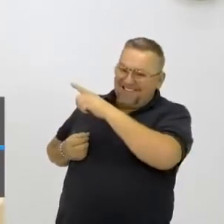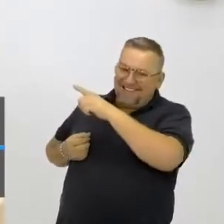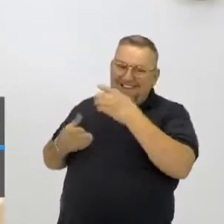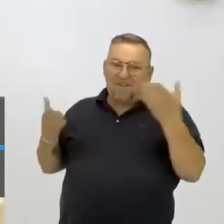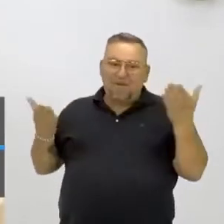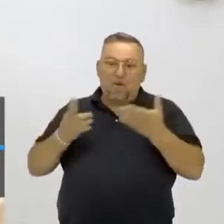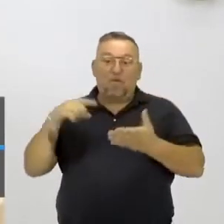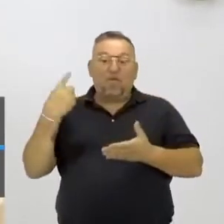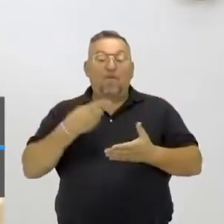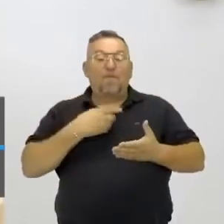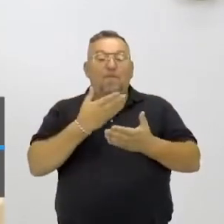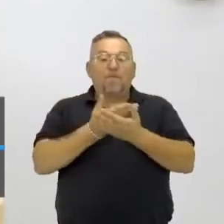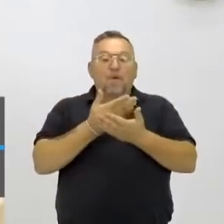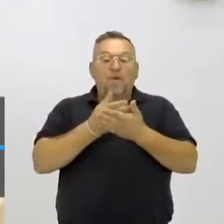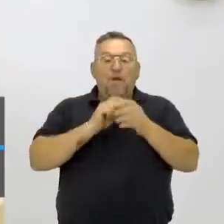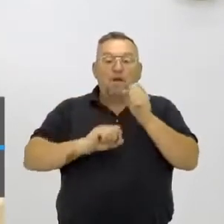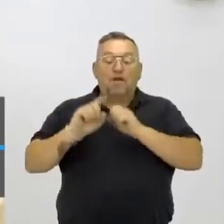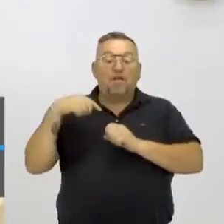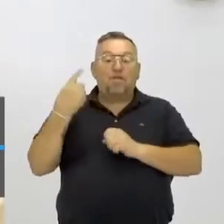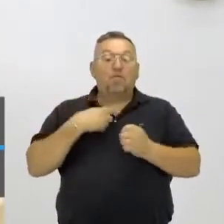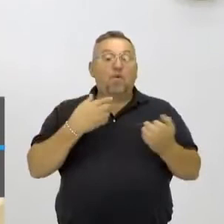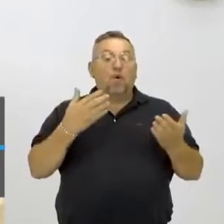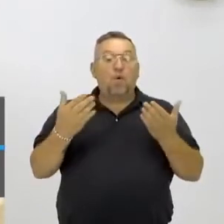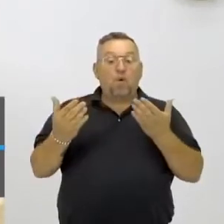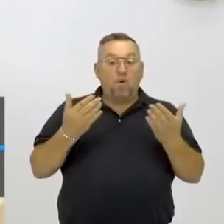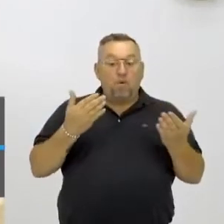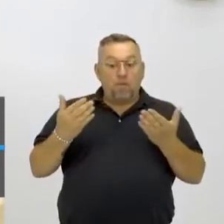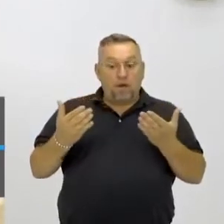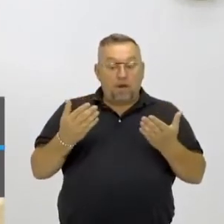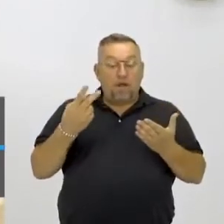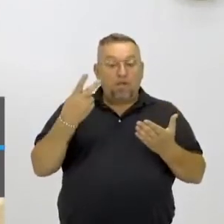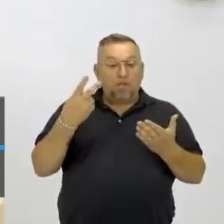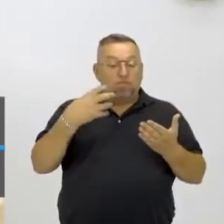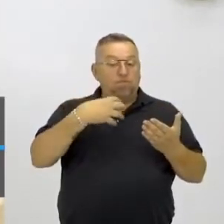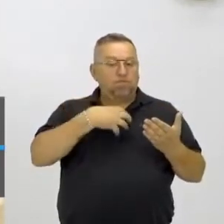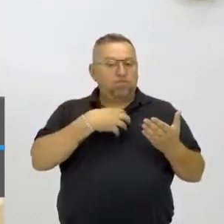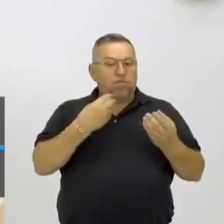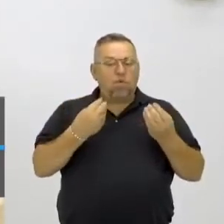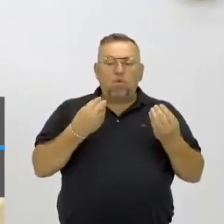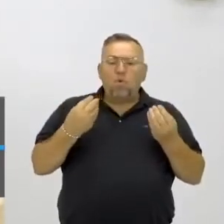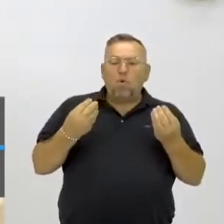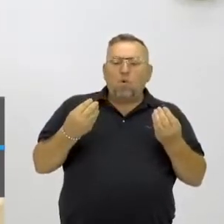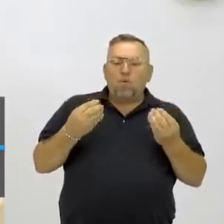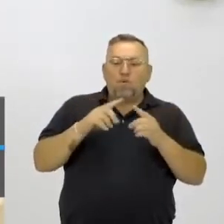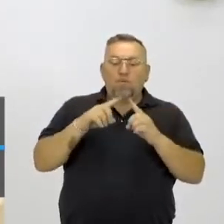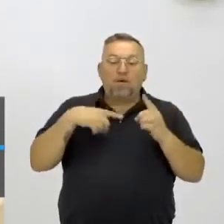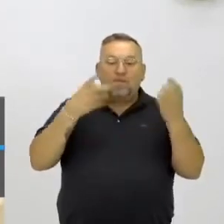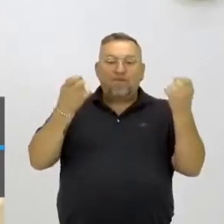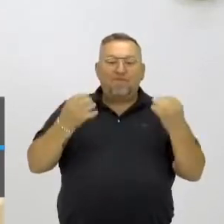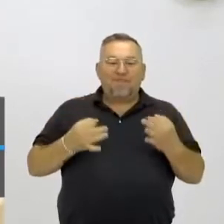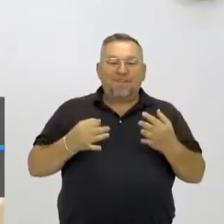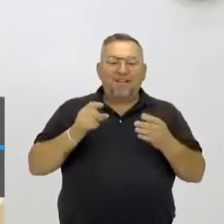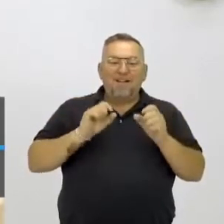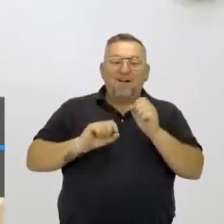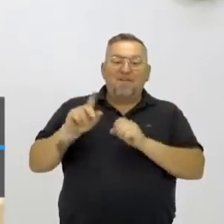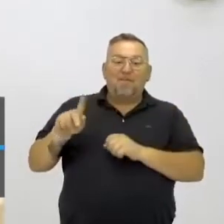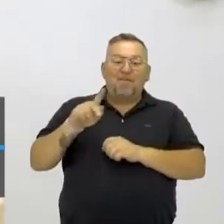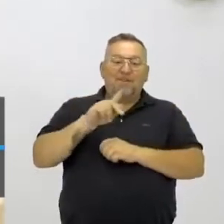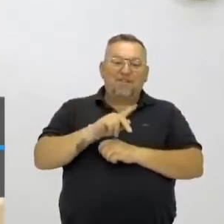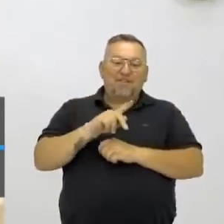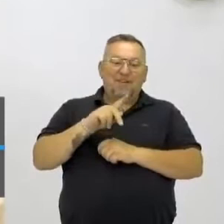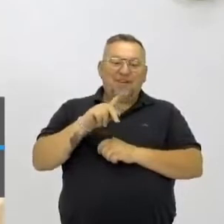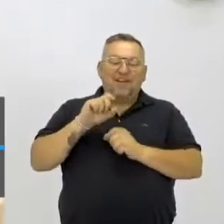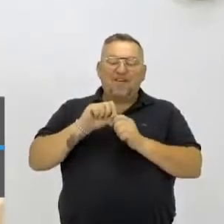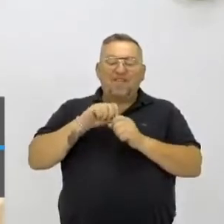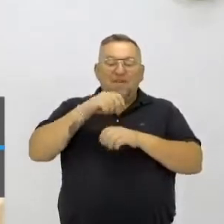Hoje nós vamos ter uma aula aqui que nós vamos comparar dois sistemas. Mas antes de falar um pouco sobre a aula, eu vou apresentar aqui o professor que